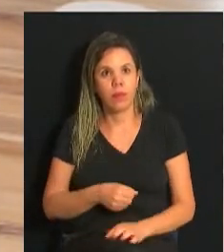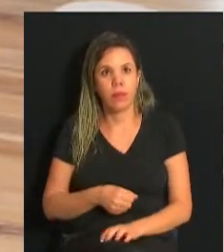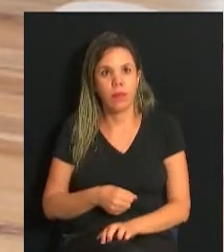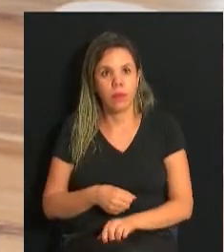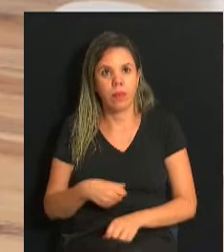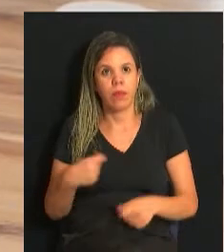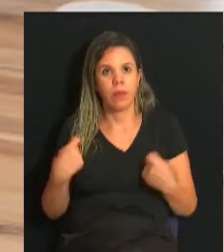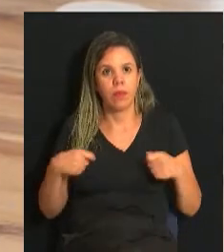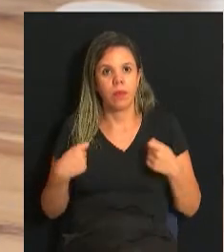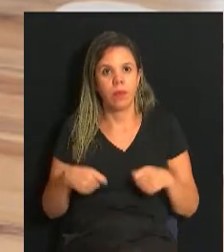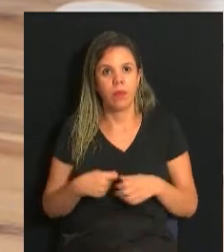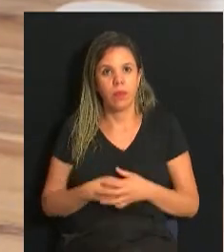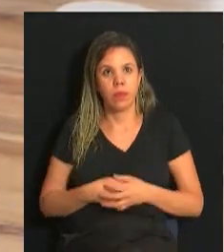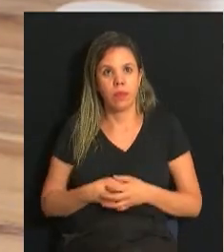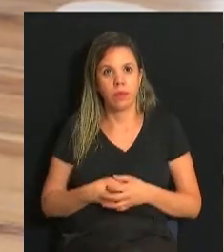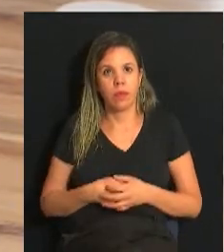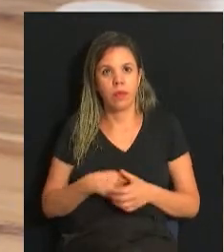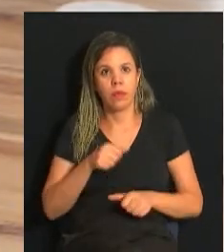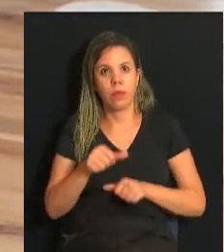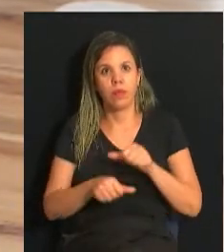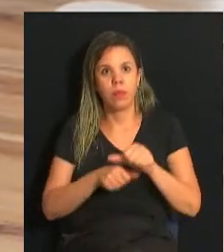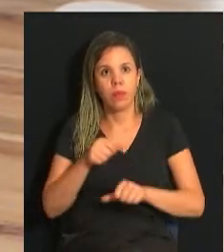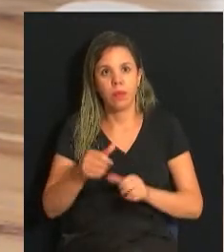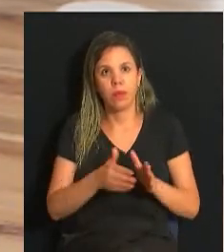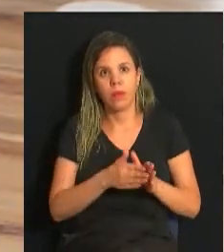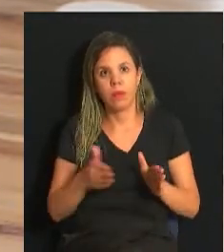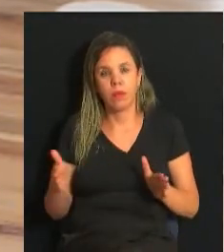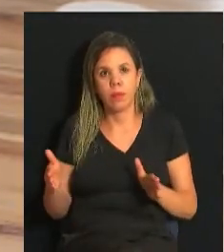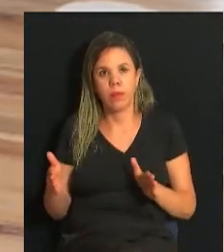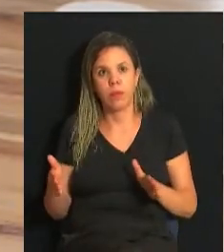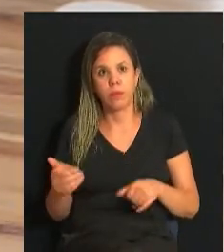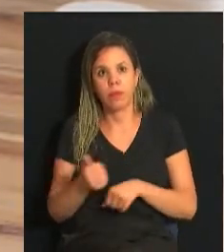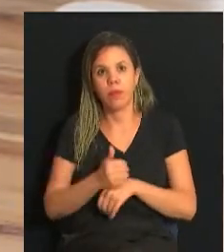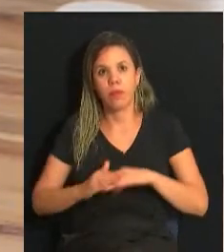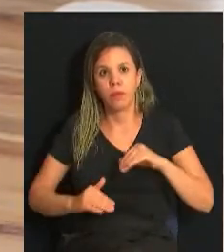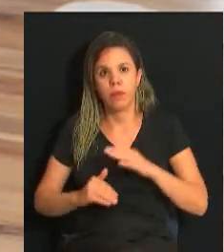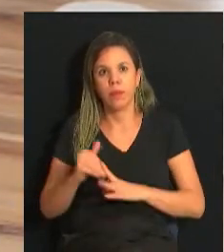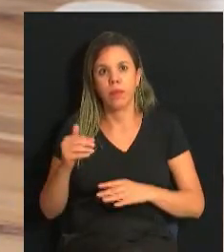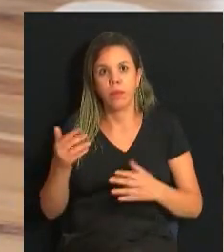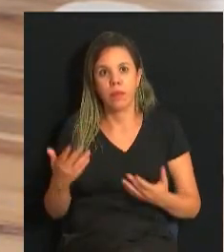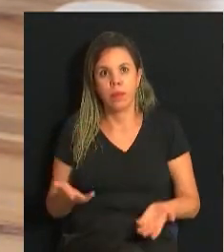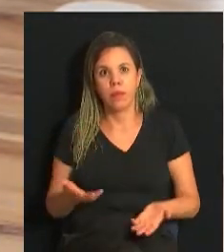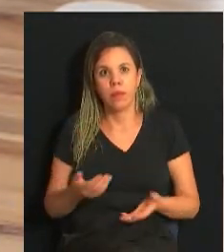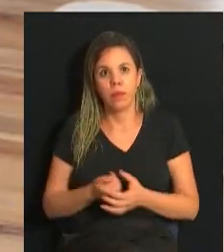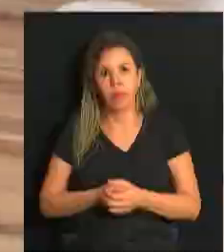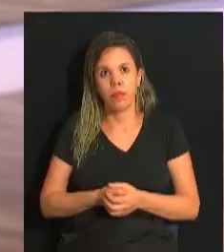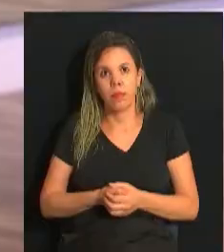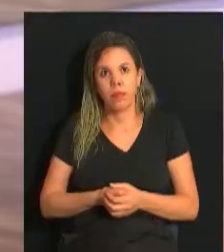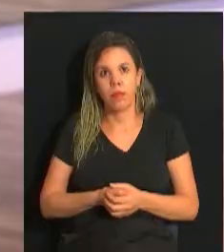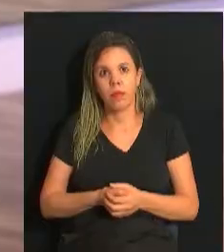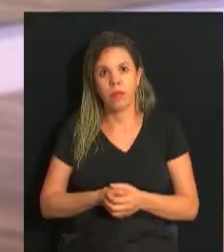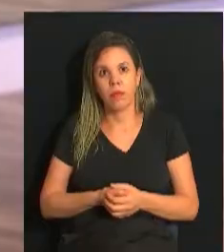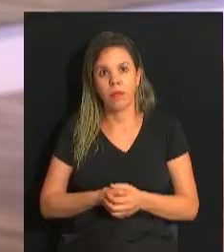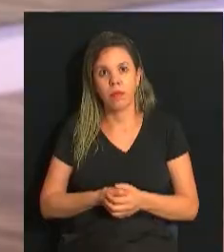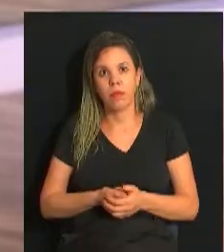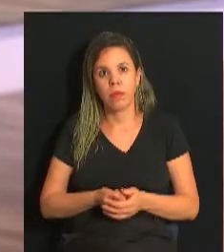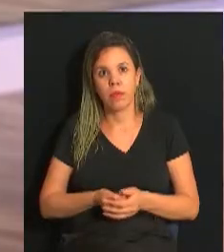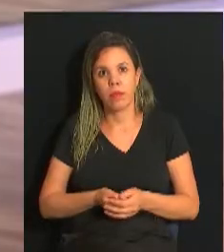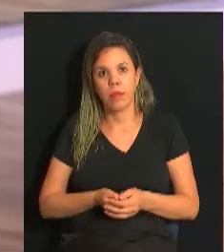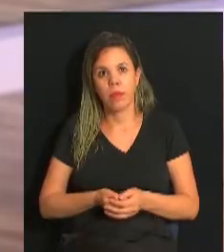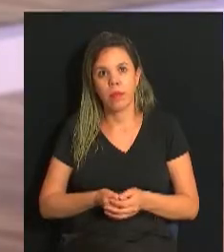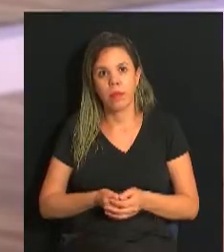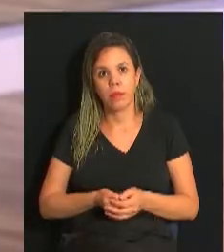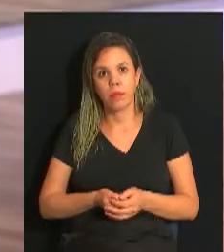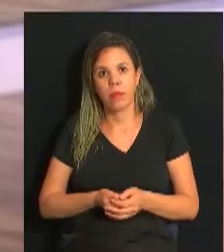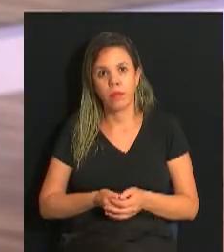precisa mudando né Eu acho que todas as profissões não precisa a dança ela